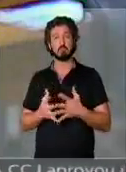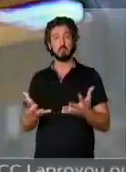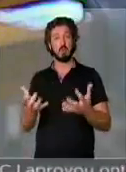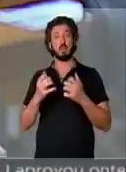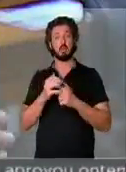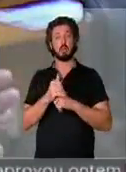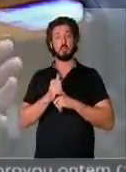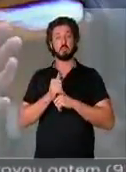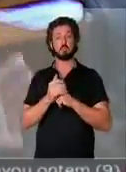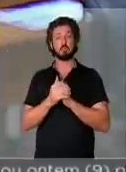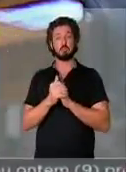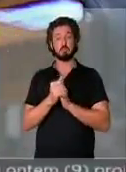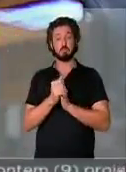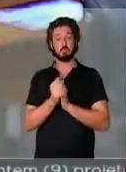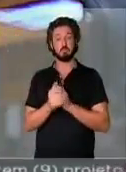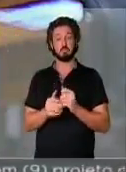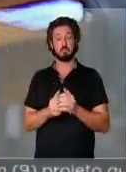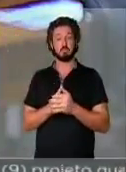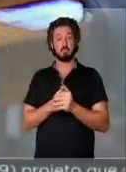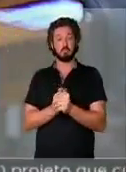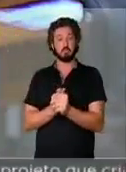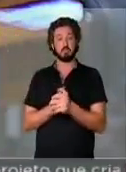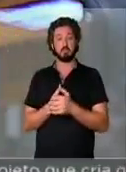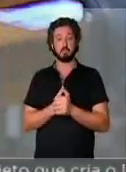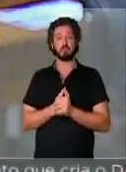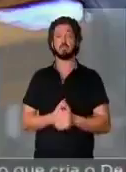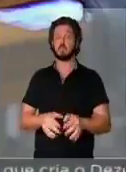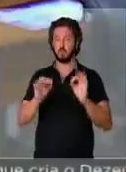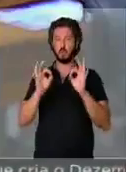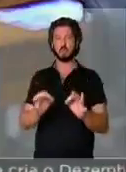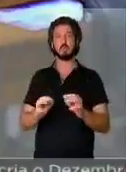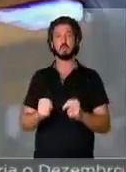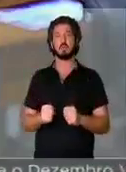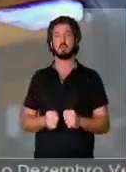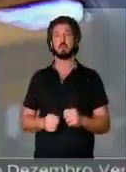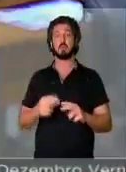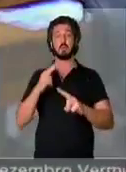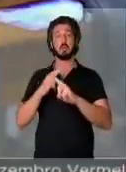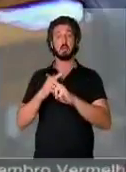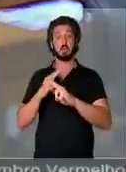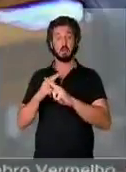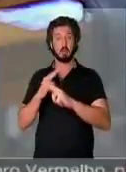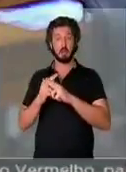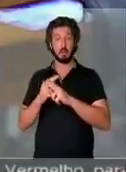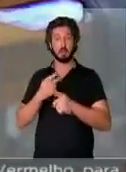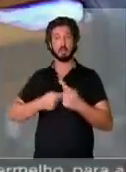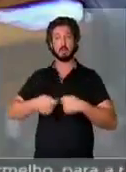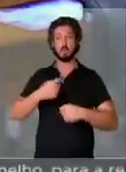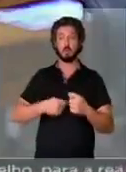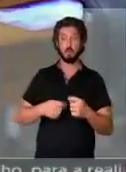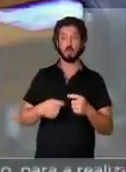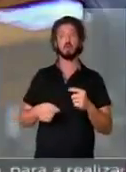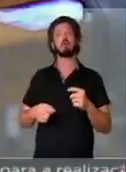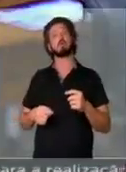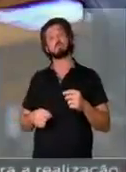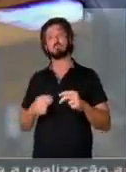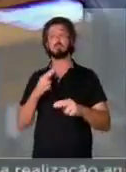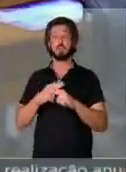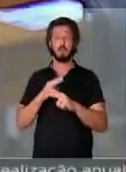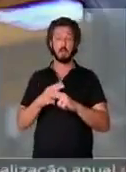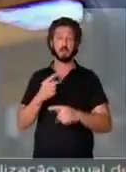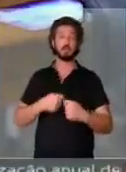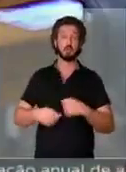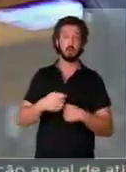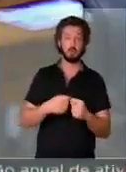atendeu, ouviu e com certeza a Caixa Econômica Federal, a direção da Caixa Econômica